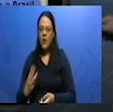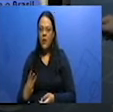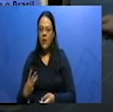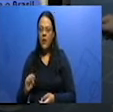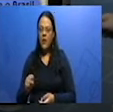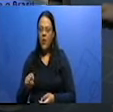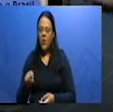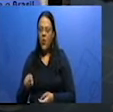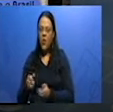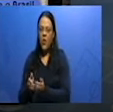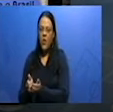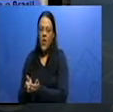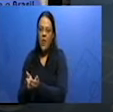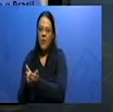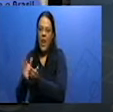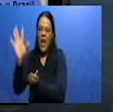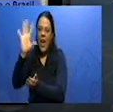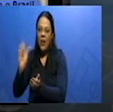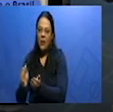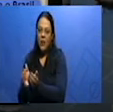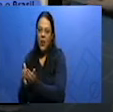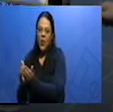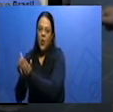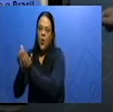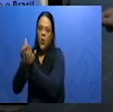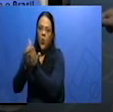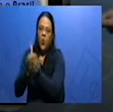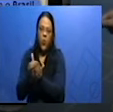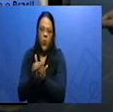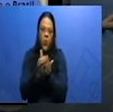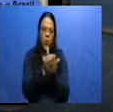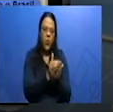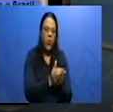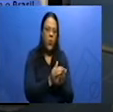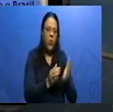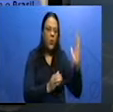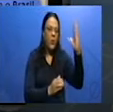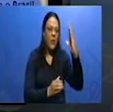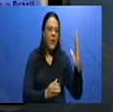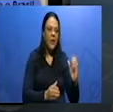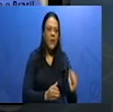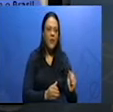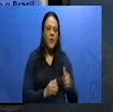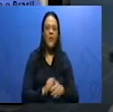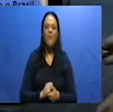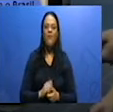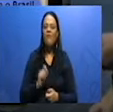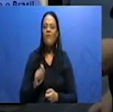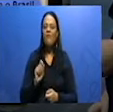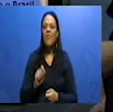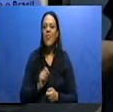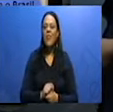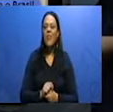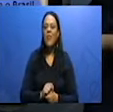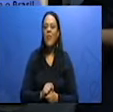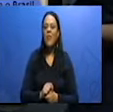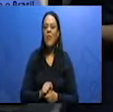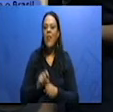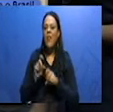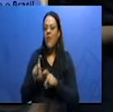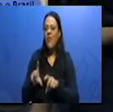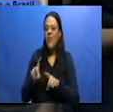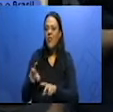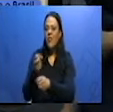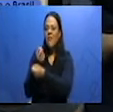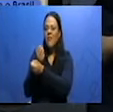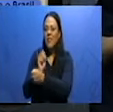navio, chegada aqui no Brasil, saída lá da África, tráfico de escravos para o Brasil,